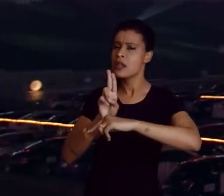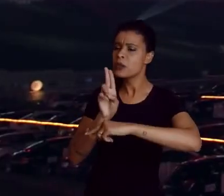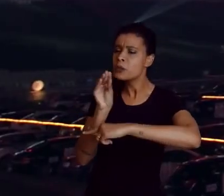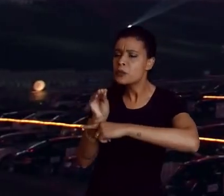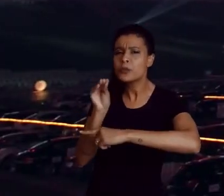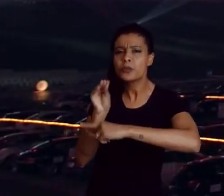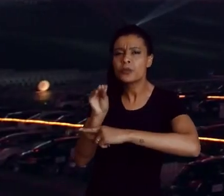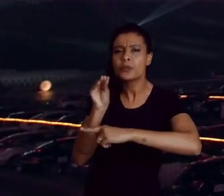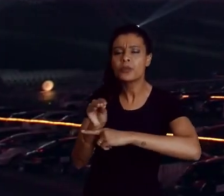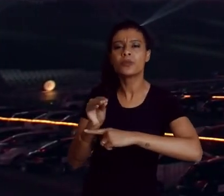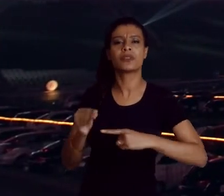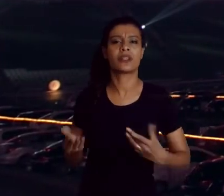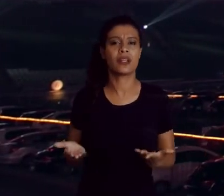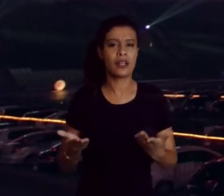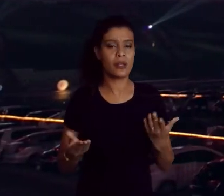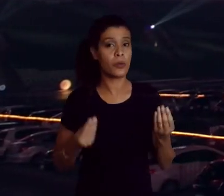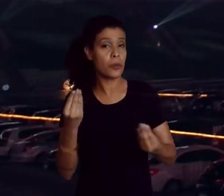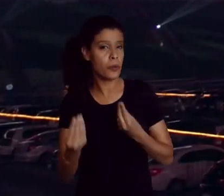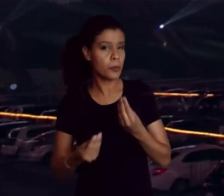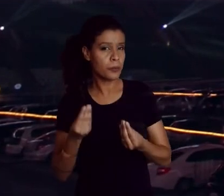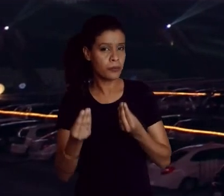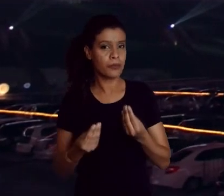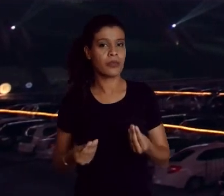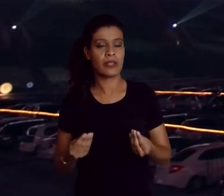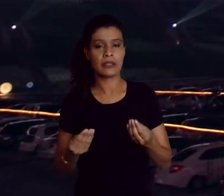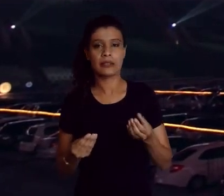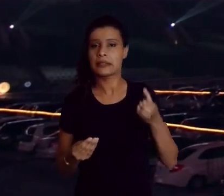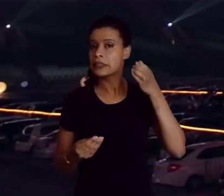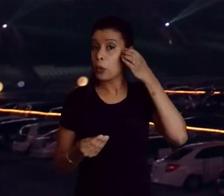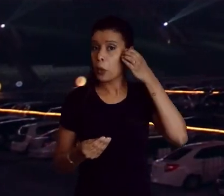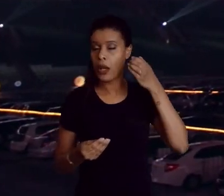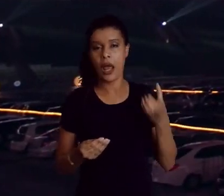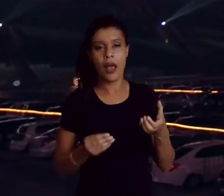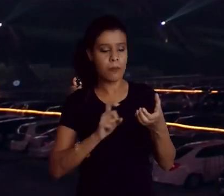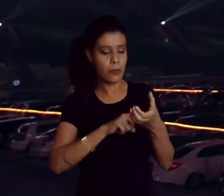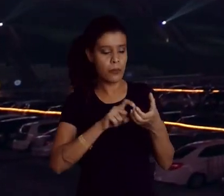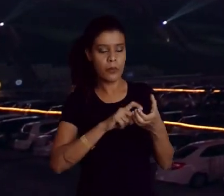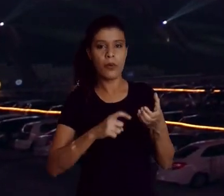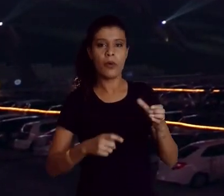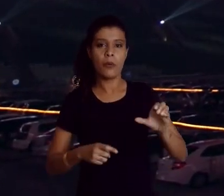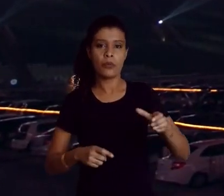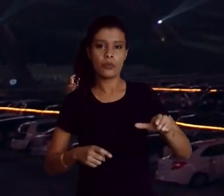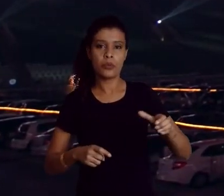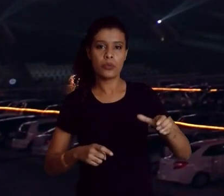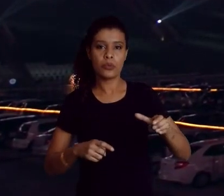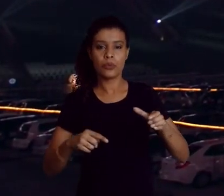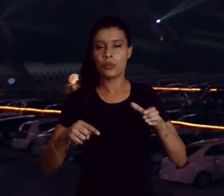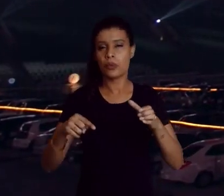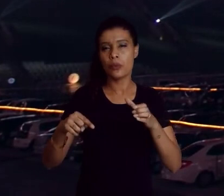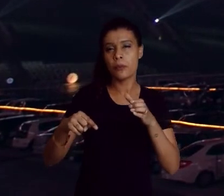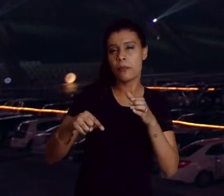Faça uma tarefa. Coloque o seu celular para despertar, pelo menos uma vez por dia, em